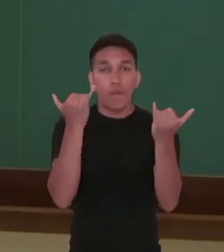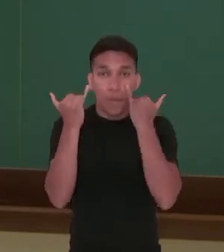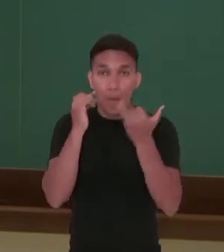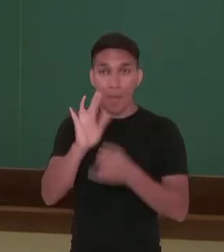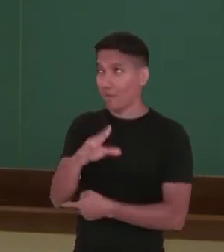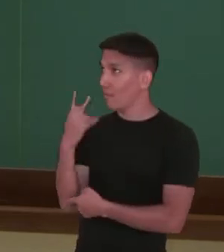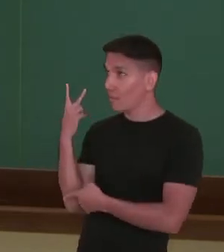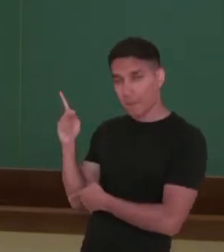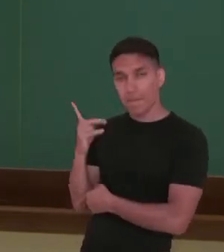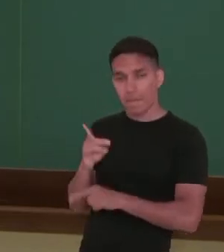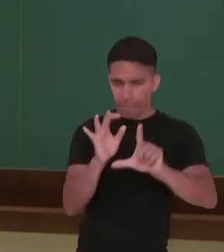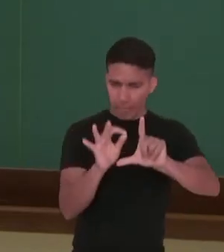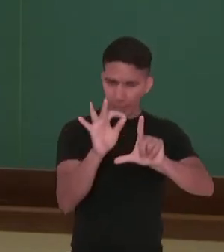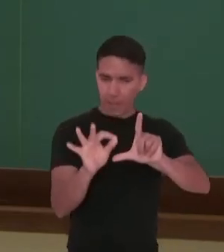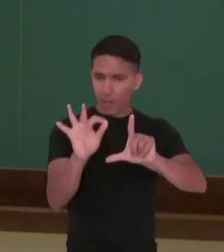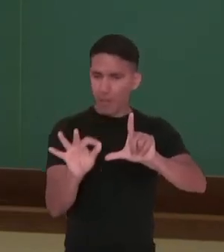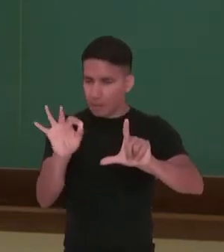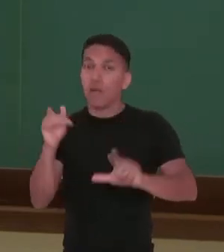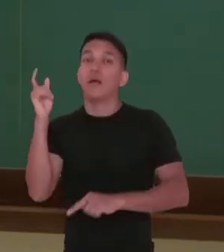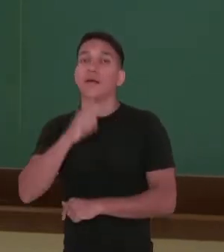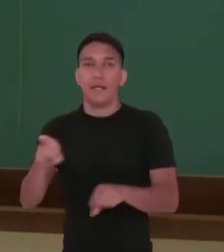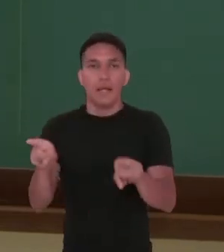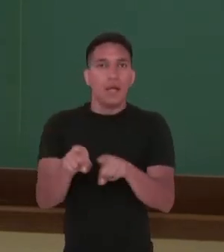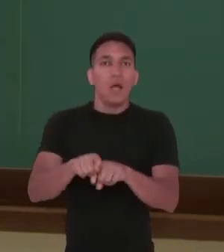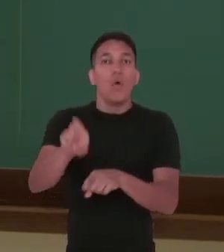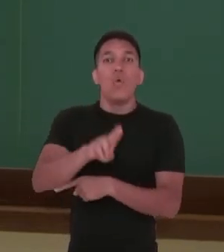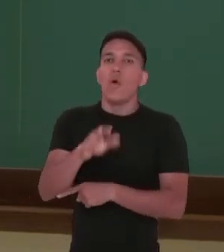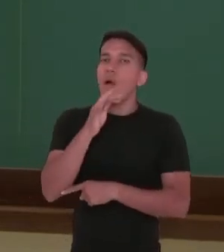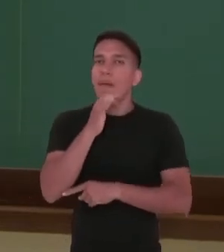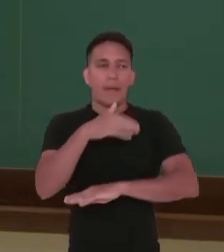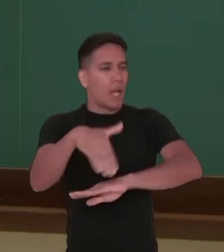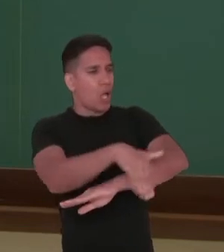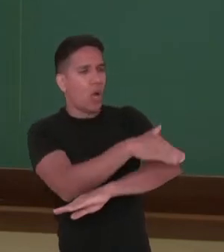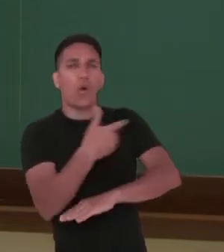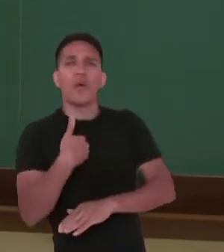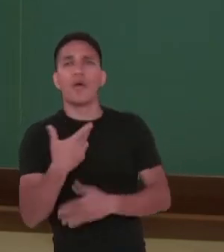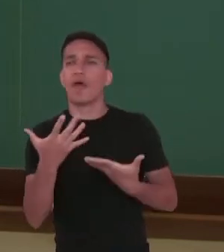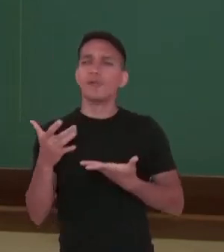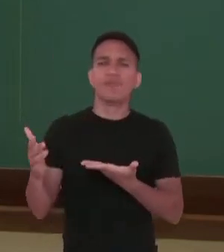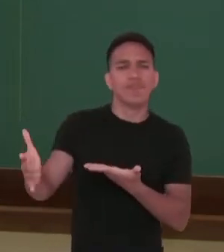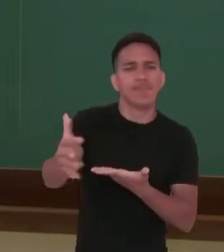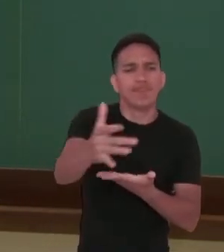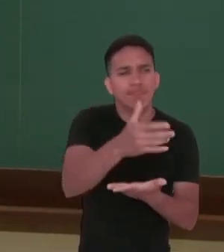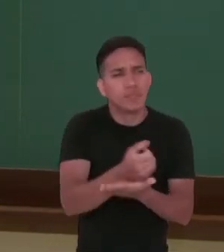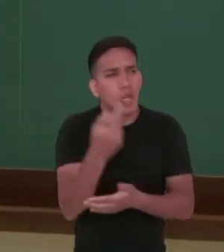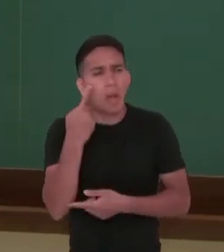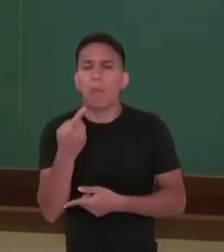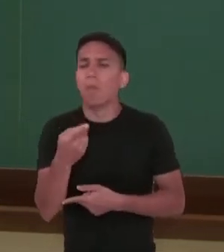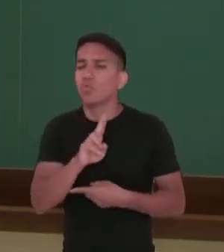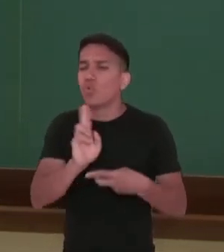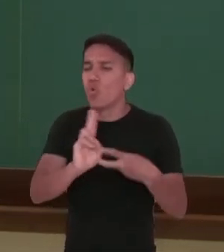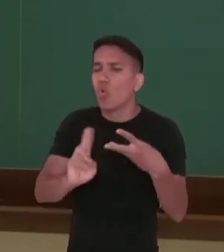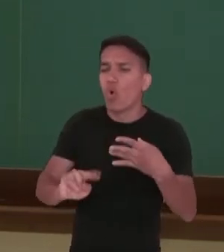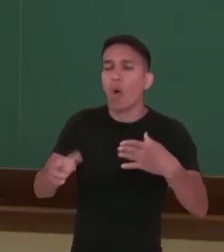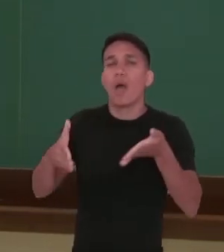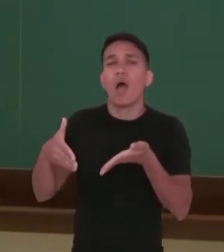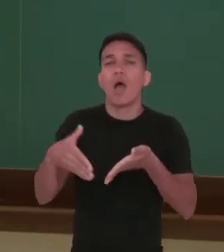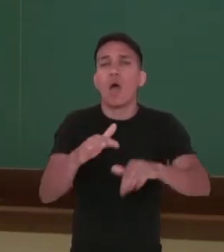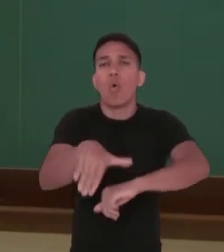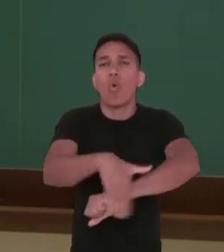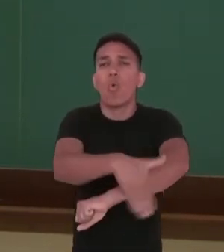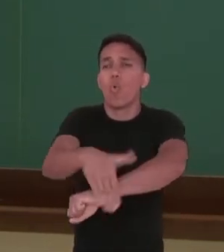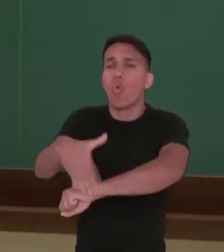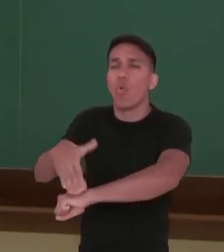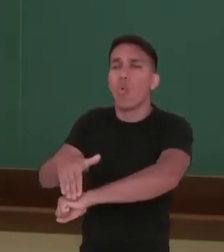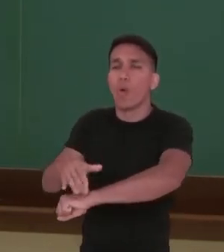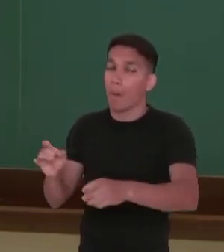planta também você pode utilizar naquelas ruas. Ah, eu quero um mapa onde tem lá o nomezinho das ruas e tudo mais. Aquilo deixa